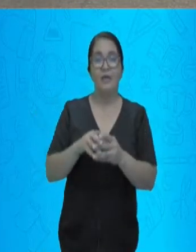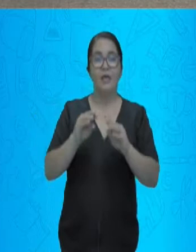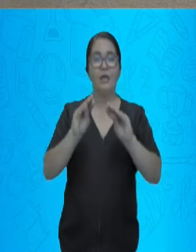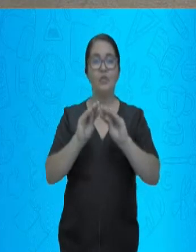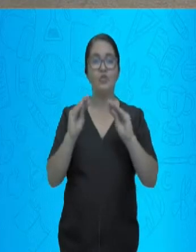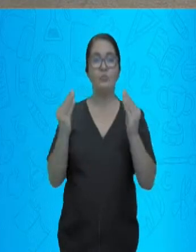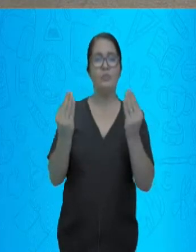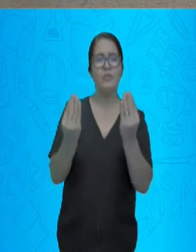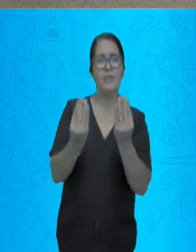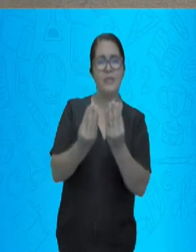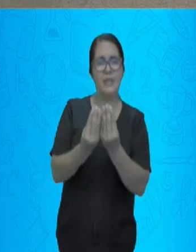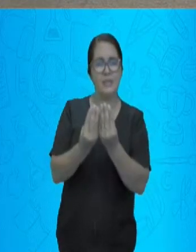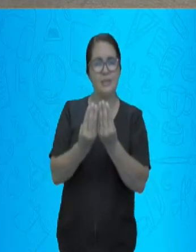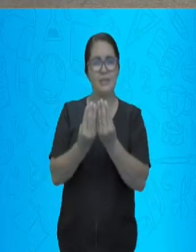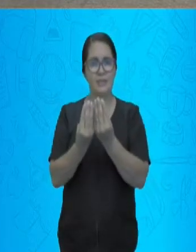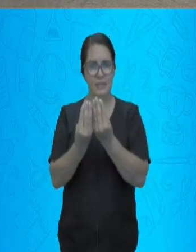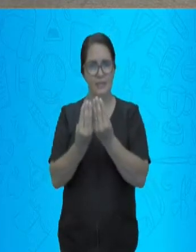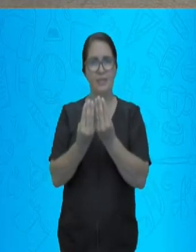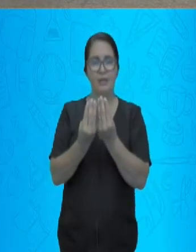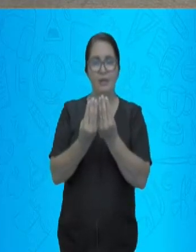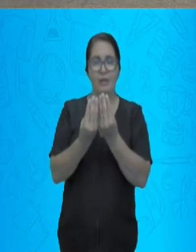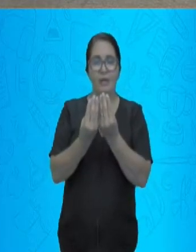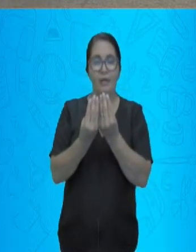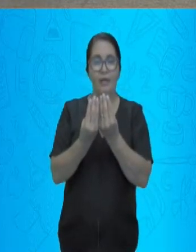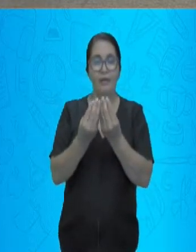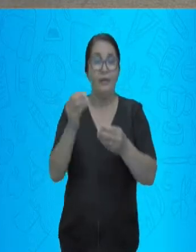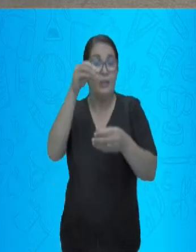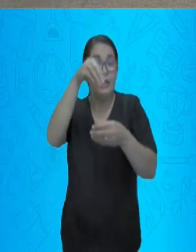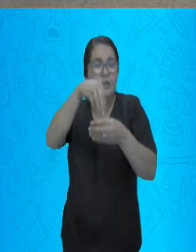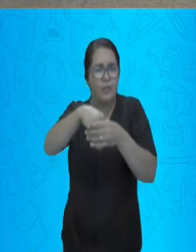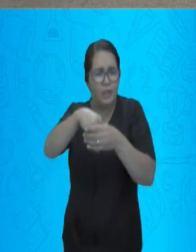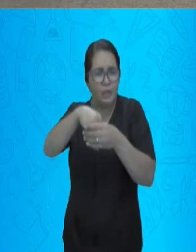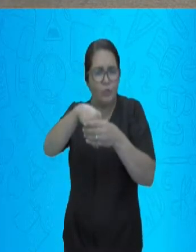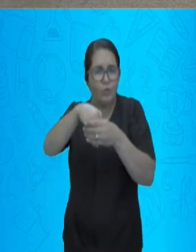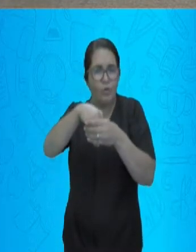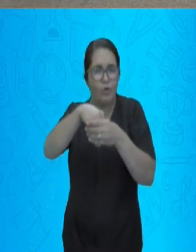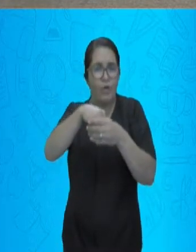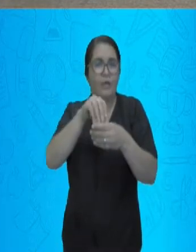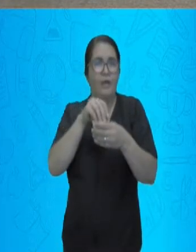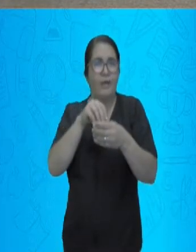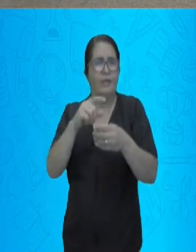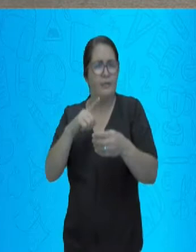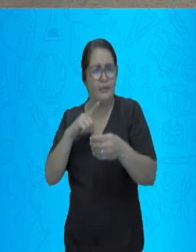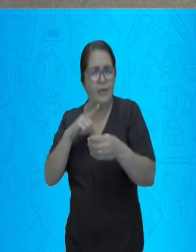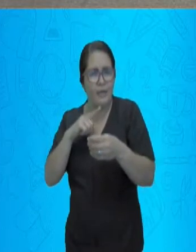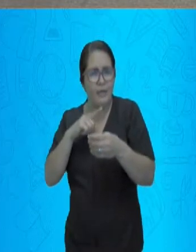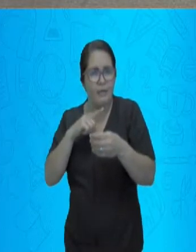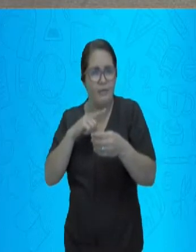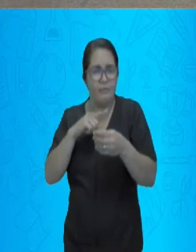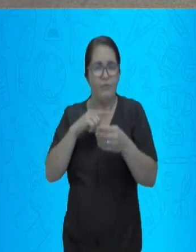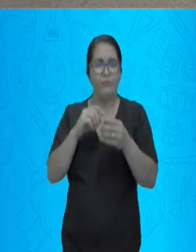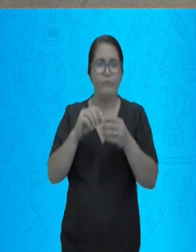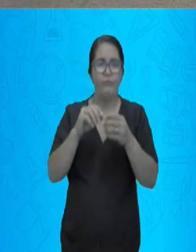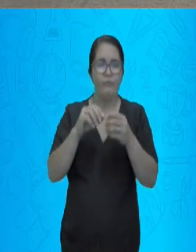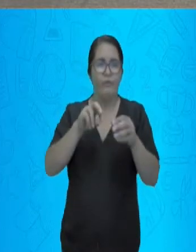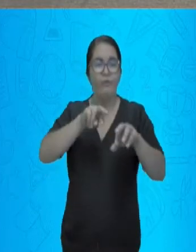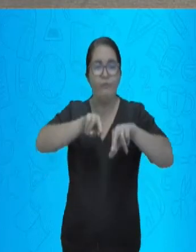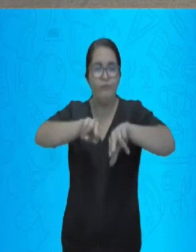elas possuem fórmulas. Além de ter um nome para